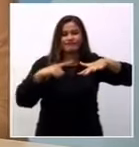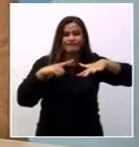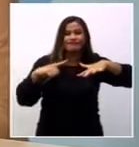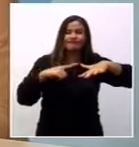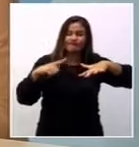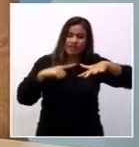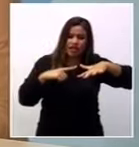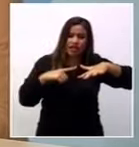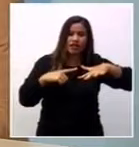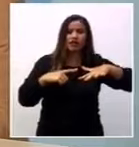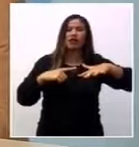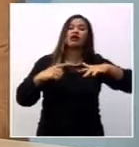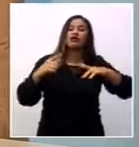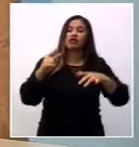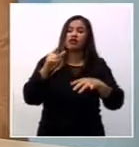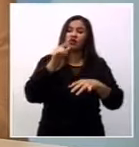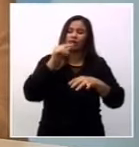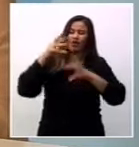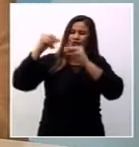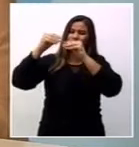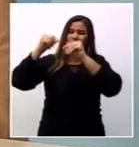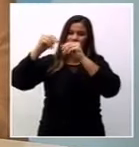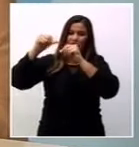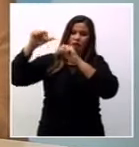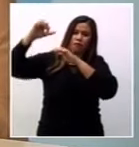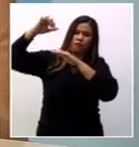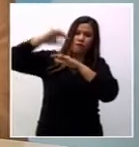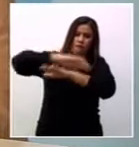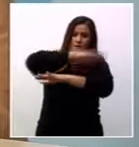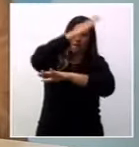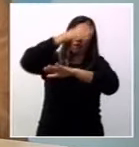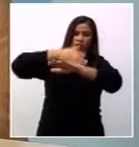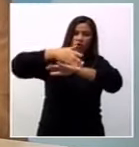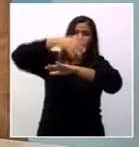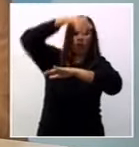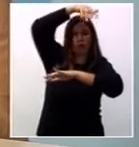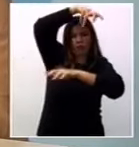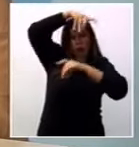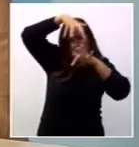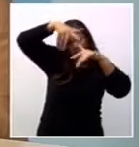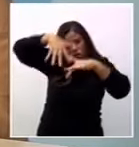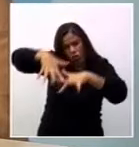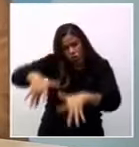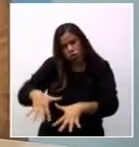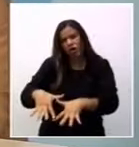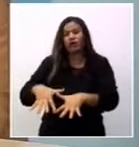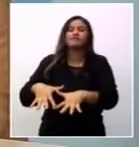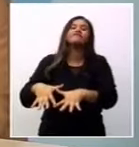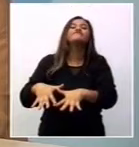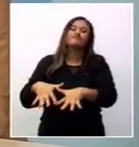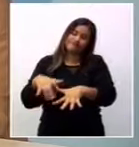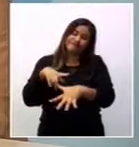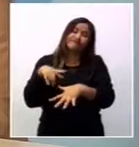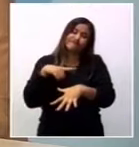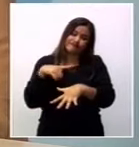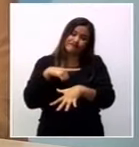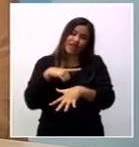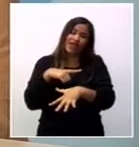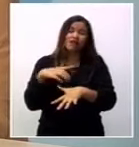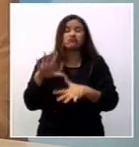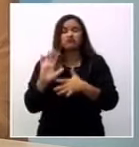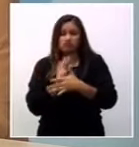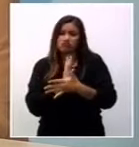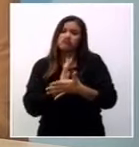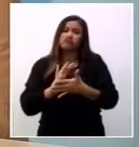cidade, deslizamentos em alguns pontos. Esses são alguns exemplos. Quando a gente já vai para a imagem, né,